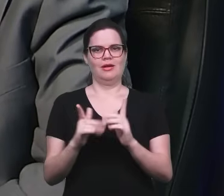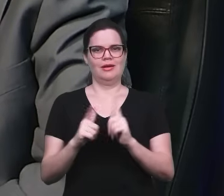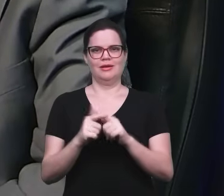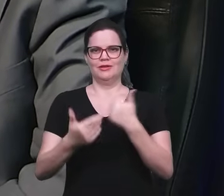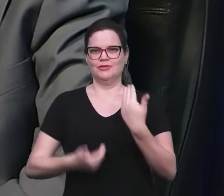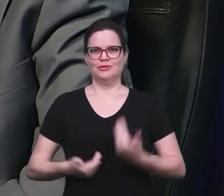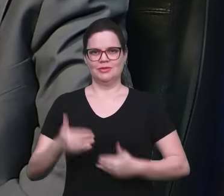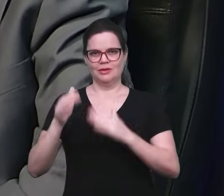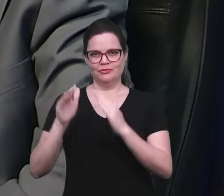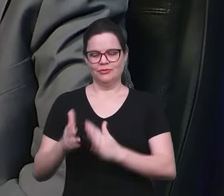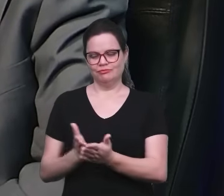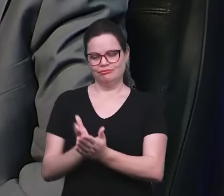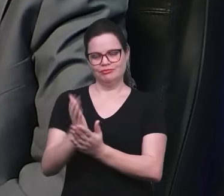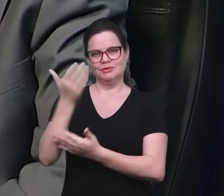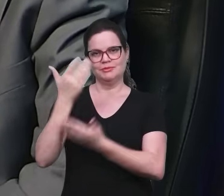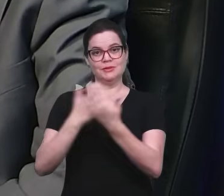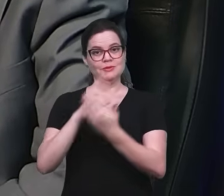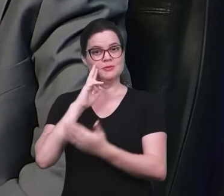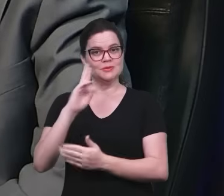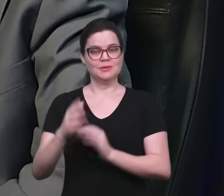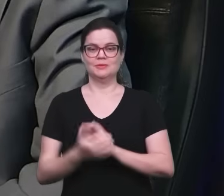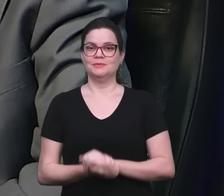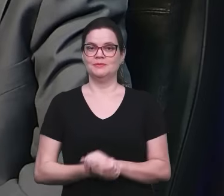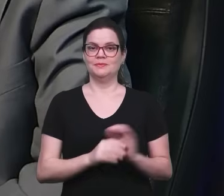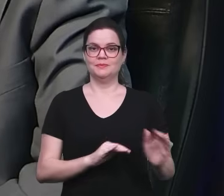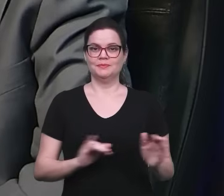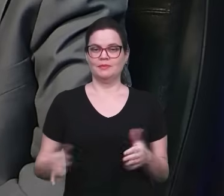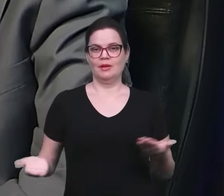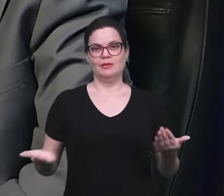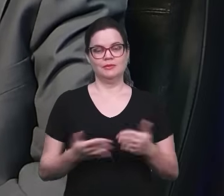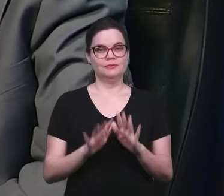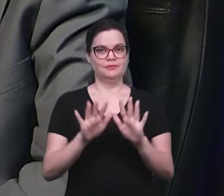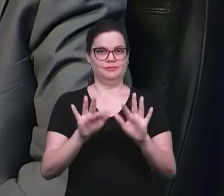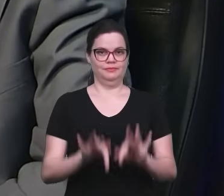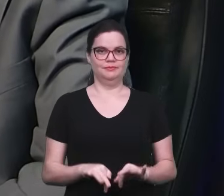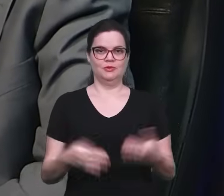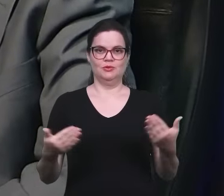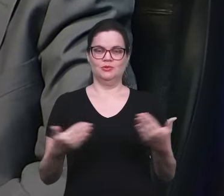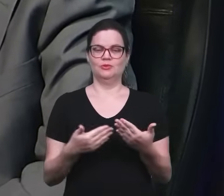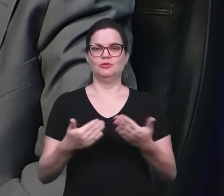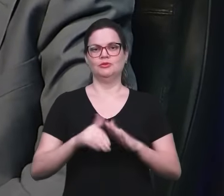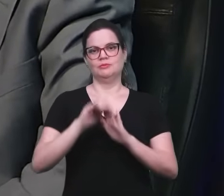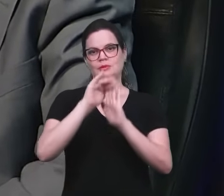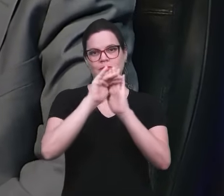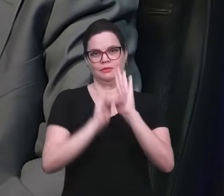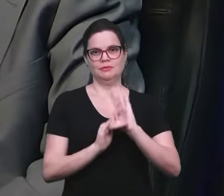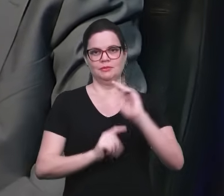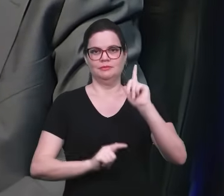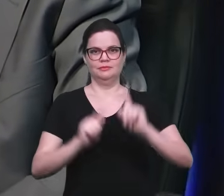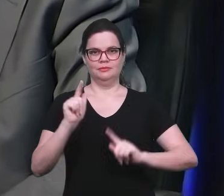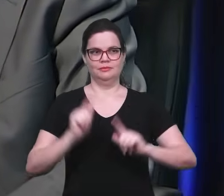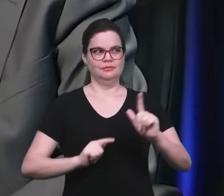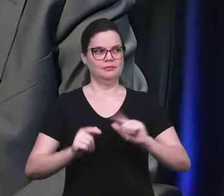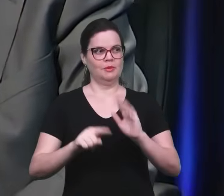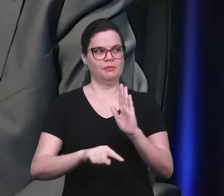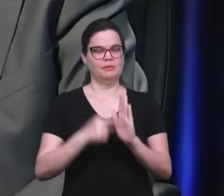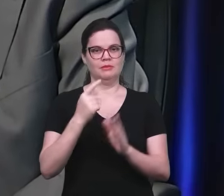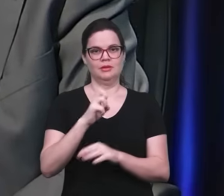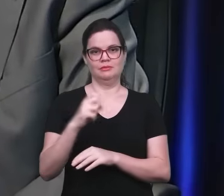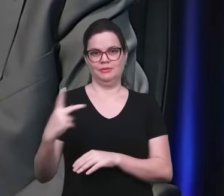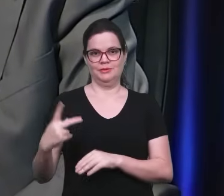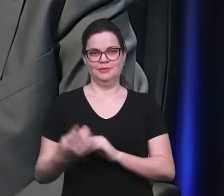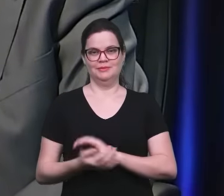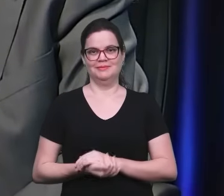presença do Senhor. Estamos chegando assim, meus queridos, ao final de mais esse programa, né, desse primeiro